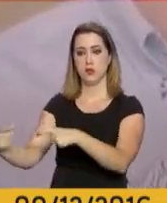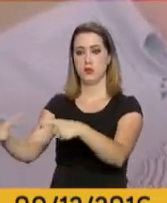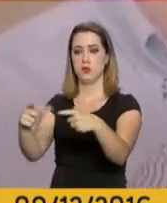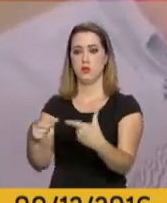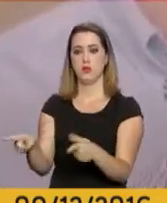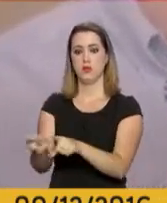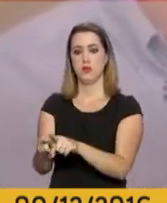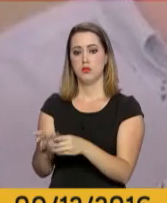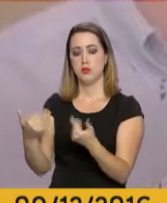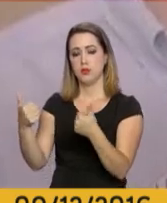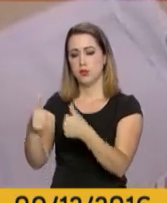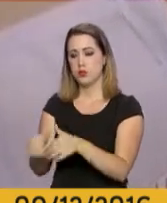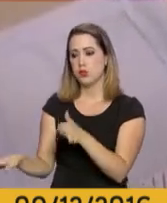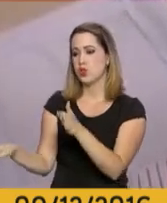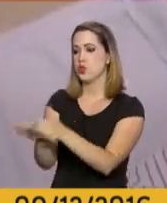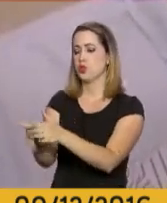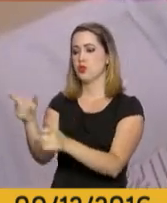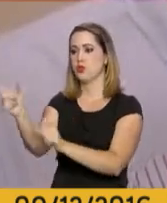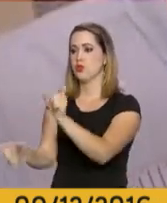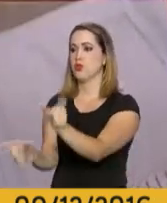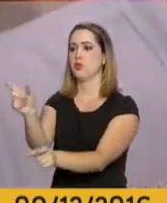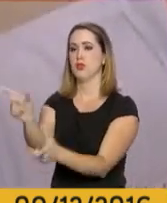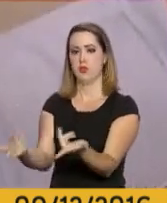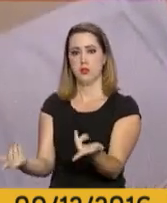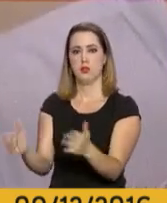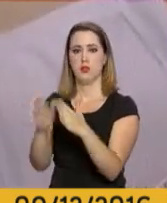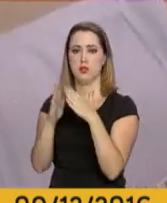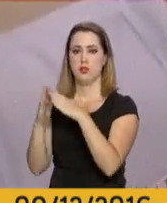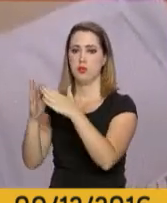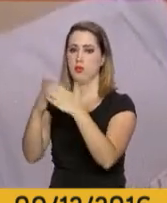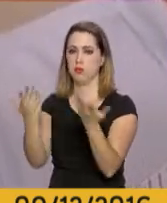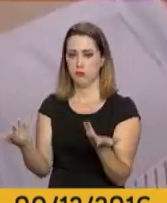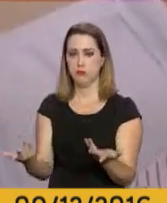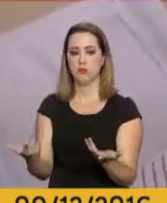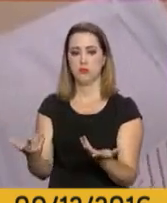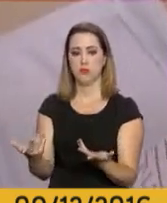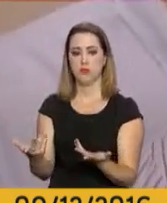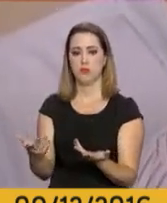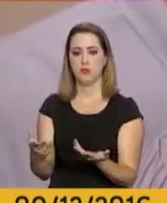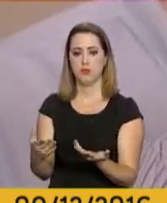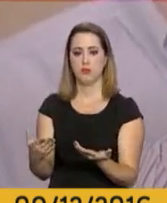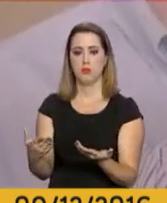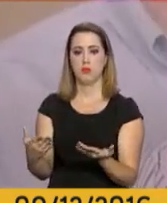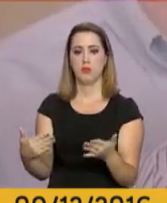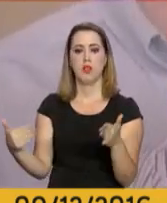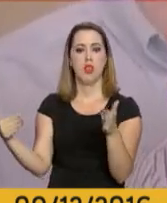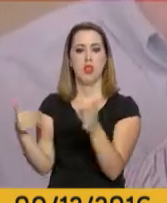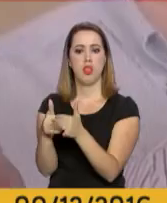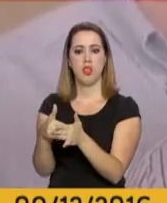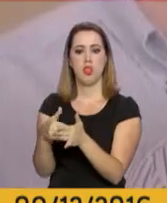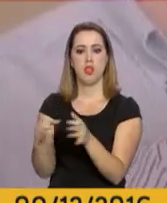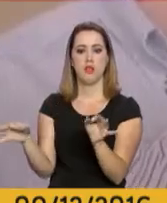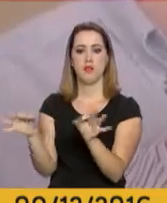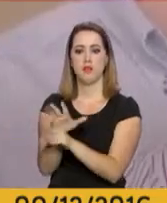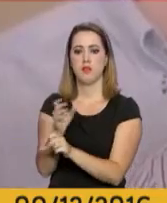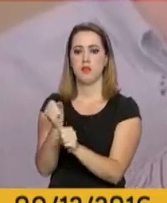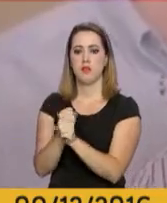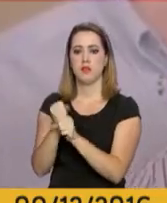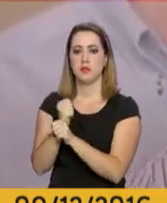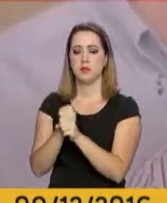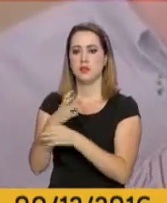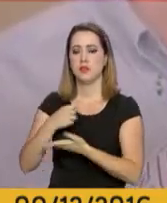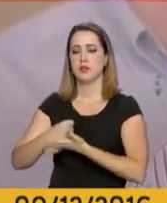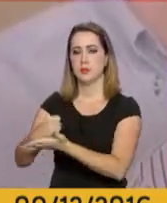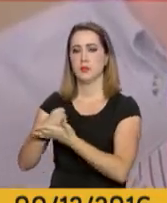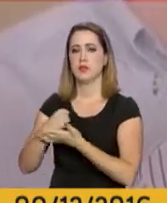Estados farão chegar as torneiras eu acho que em breve tempo até o final do ano até o final do ano nós estamos entregando essas obras